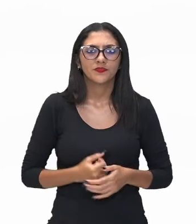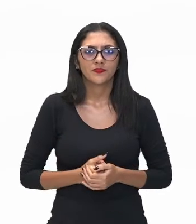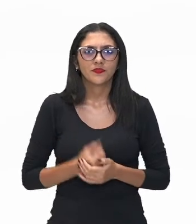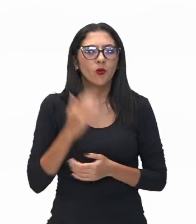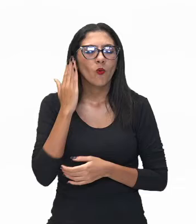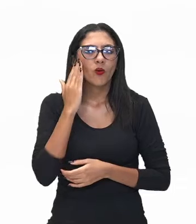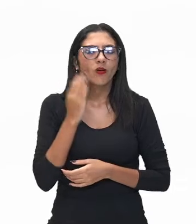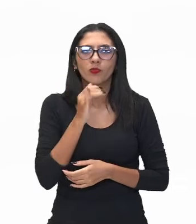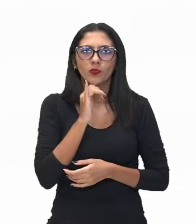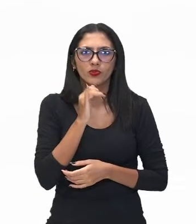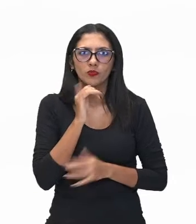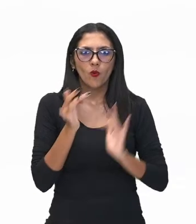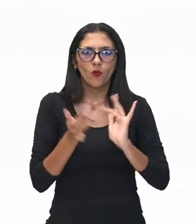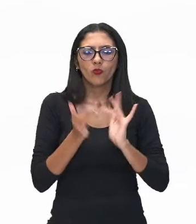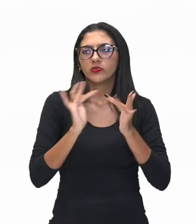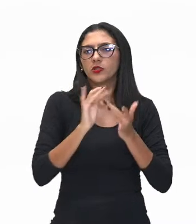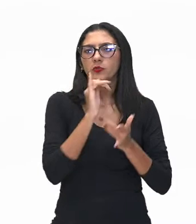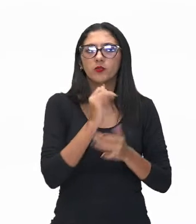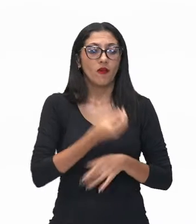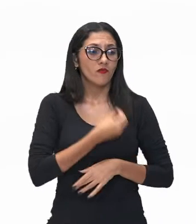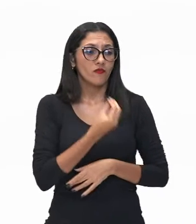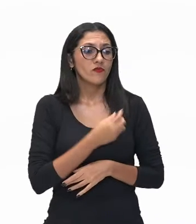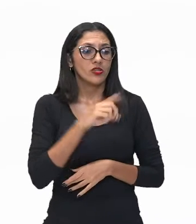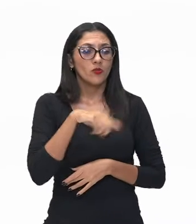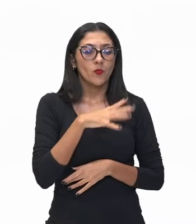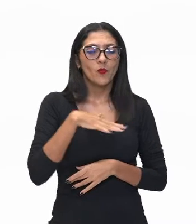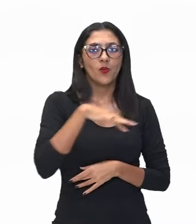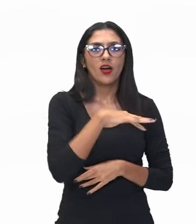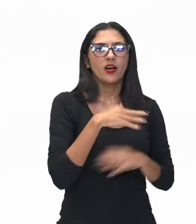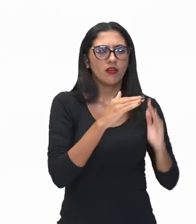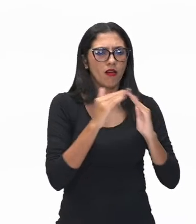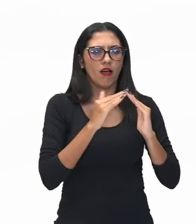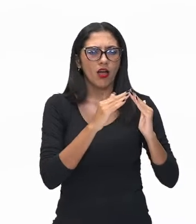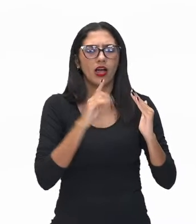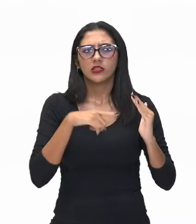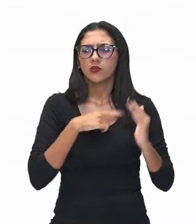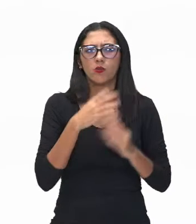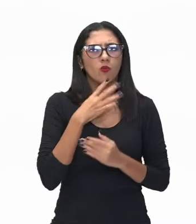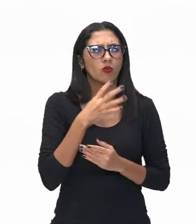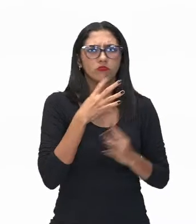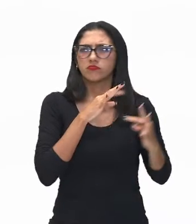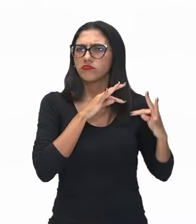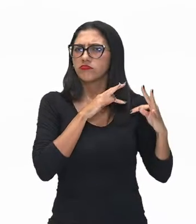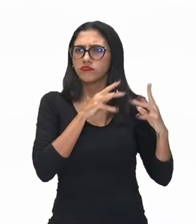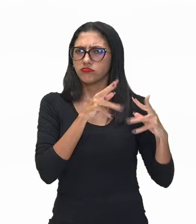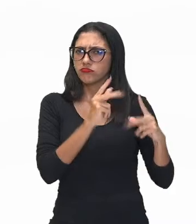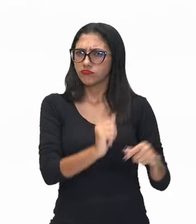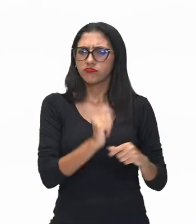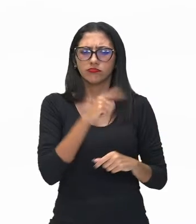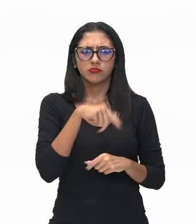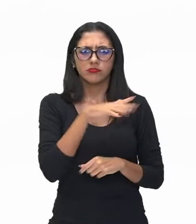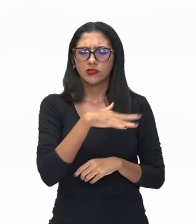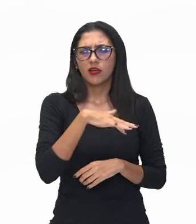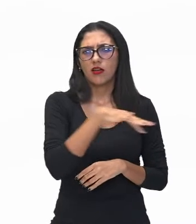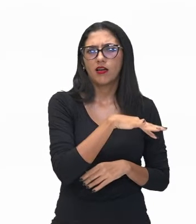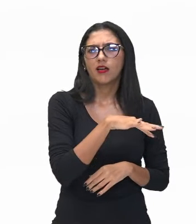moro em determinado bairro, eu conheço tudo o que acontece ali no bairro, né? Isso é um